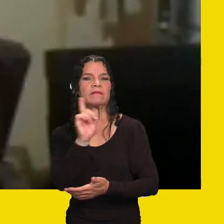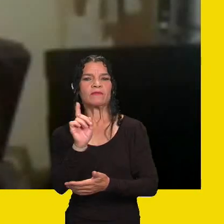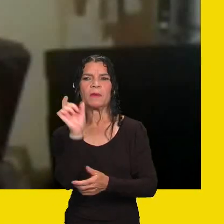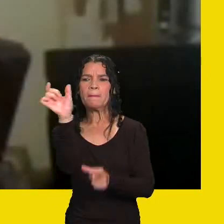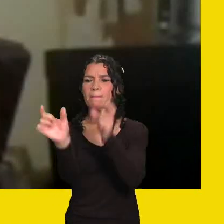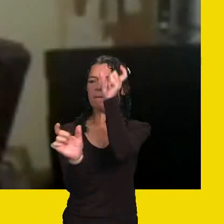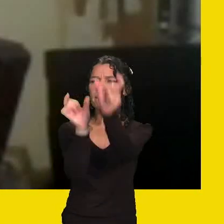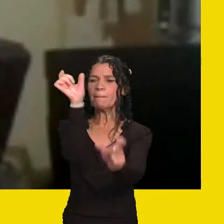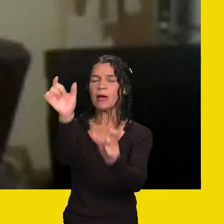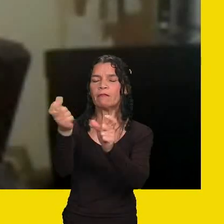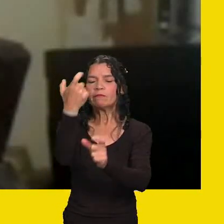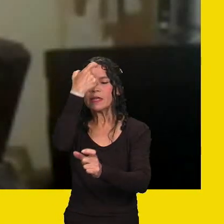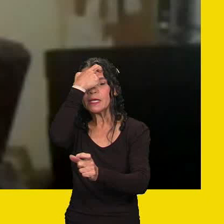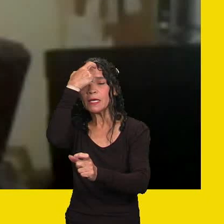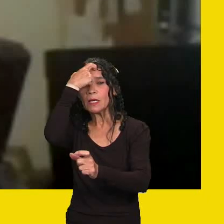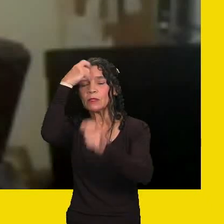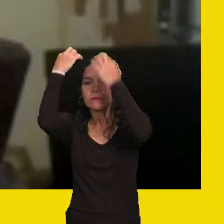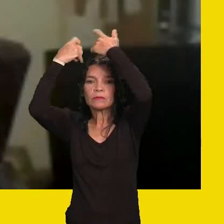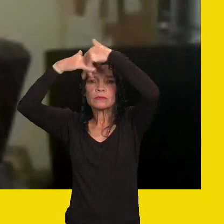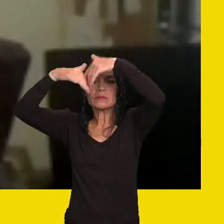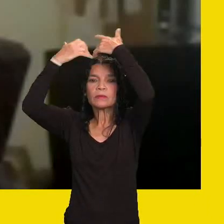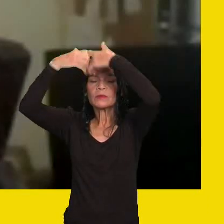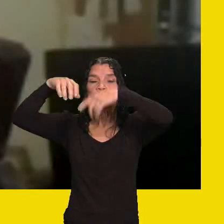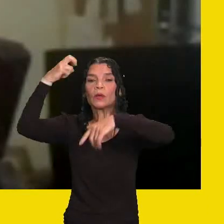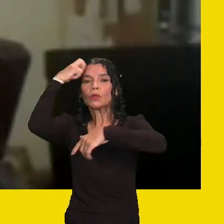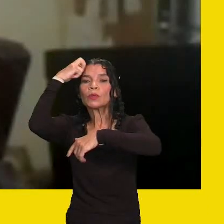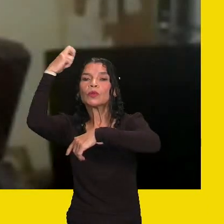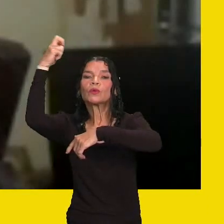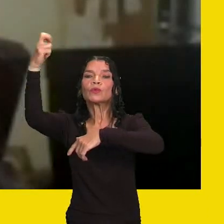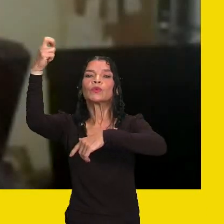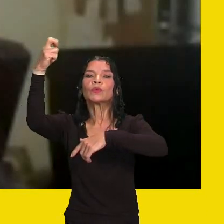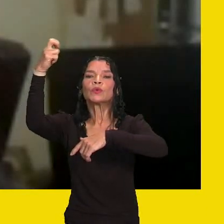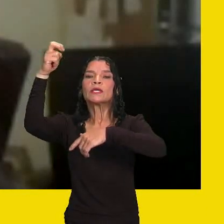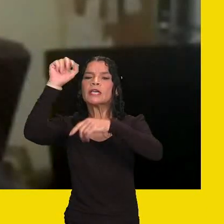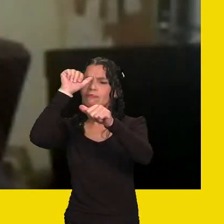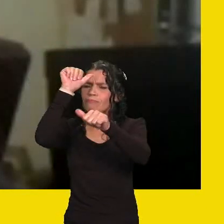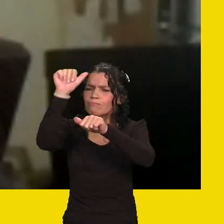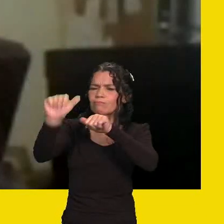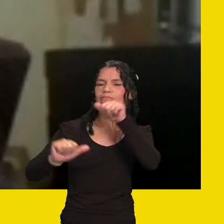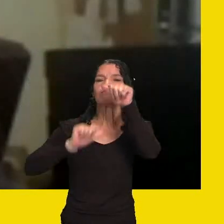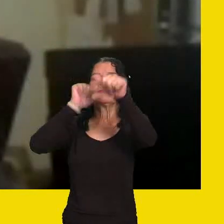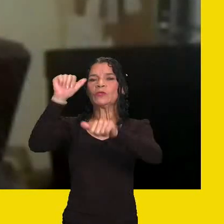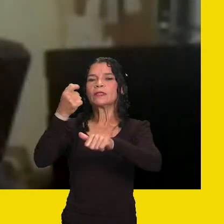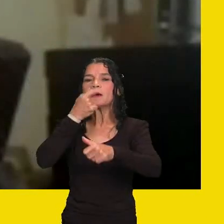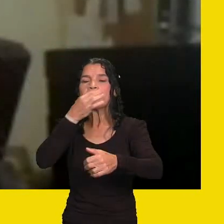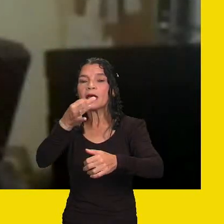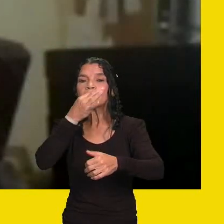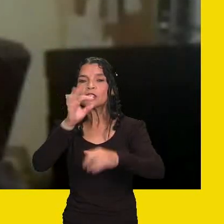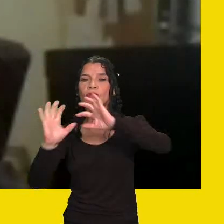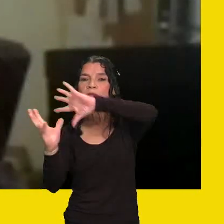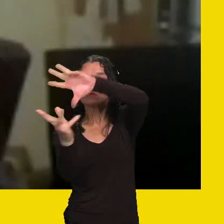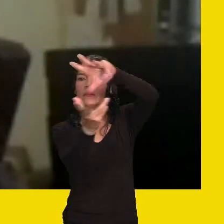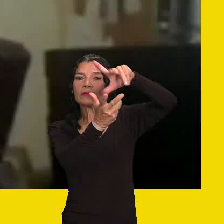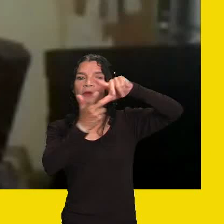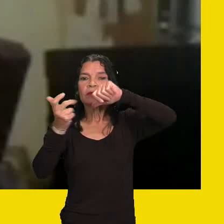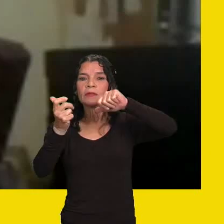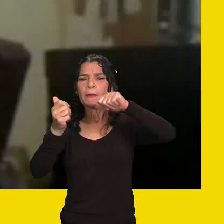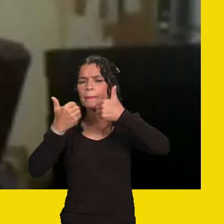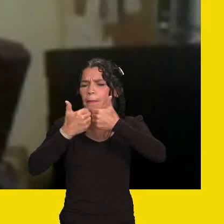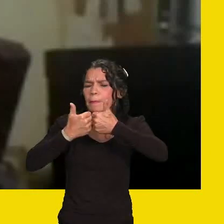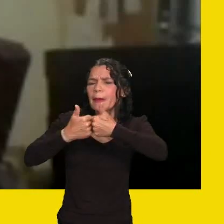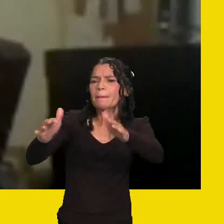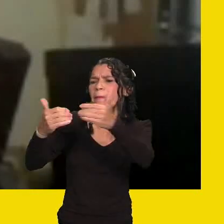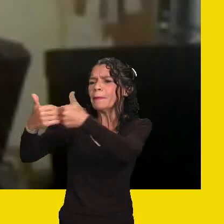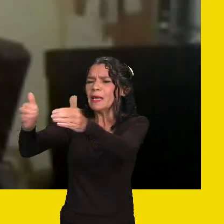a consciência reflexiva da cultura, a reconstrução crítica do mundo, a abertura de